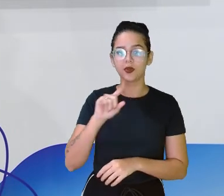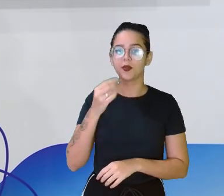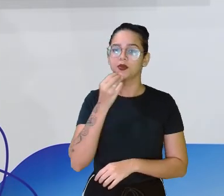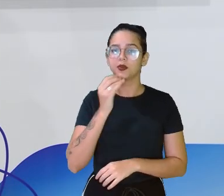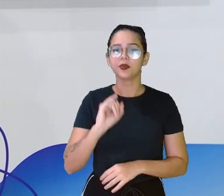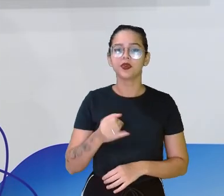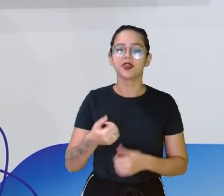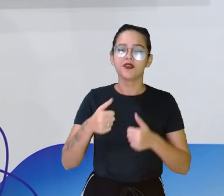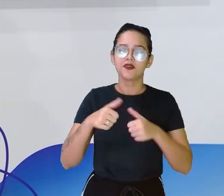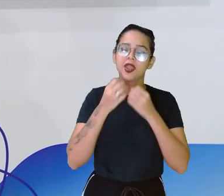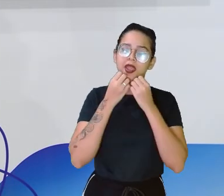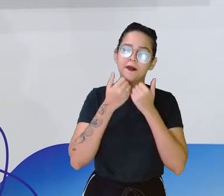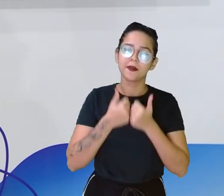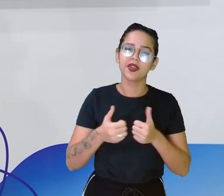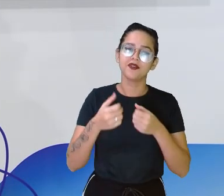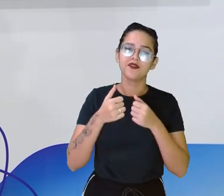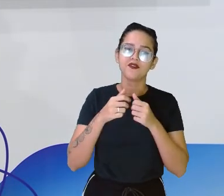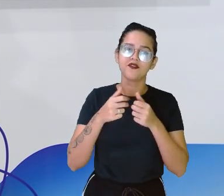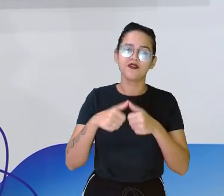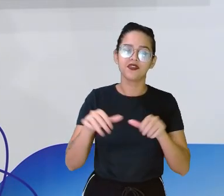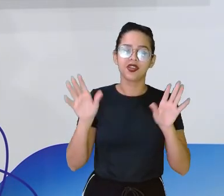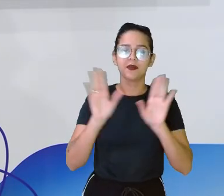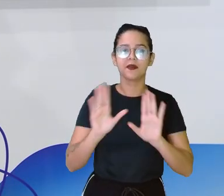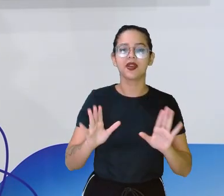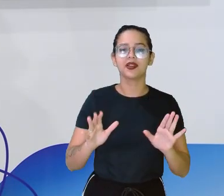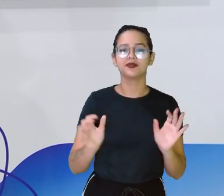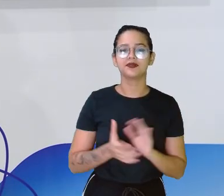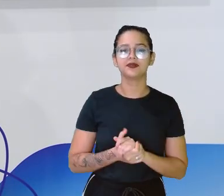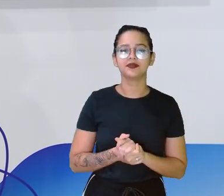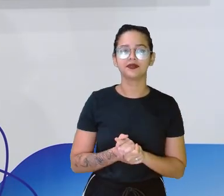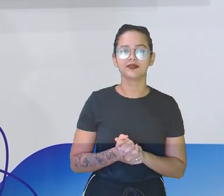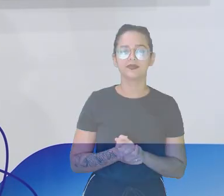oportunidade. Fiquem bem, fiquem em paz. Tchau, tchau.